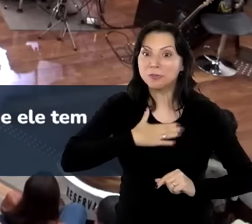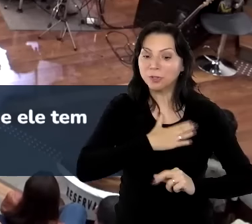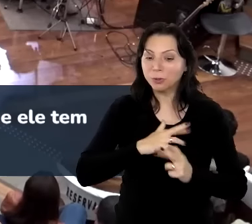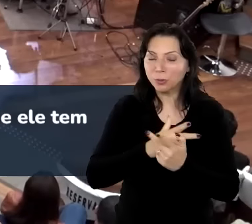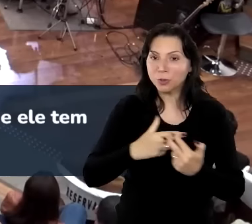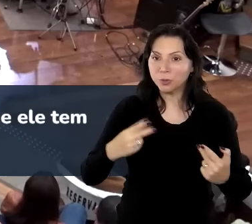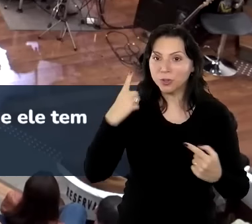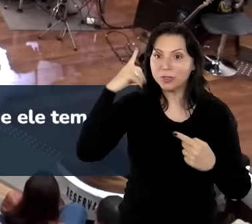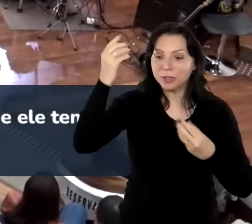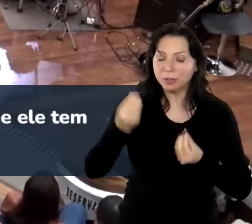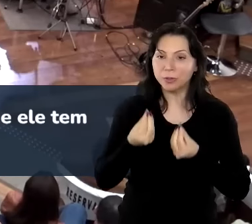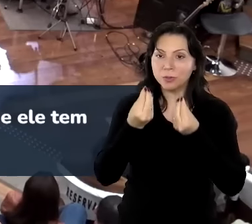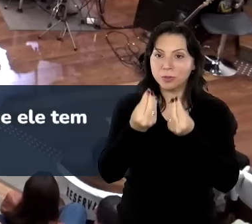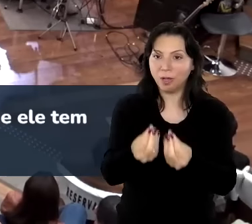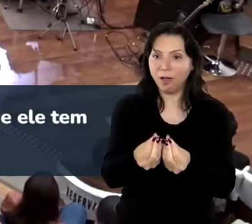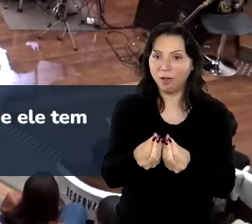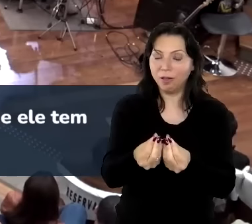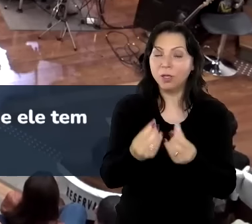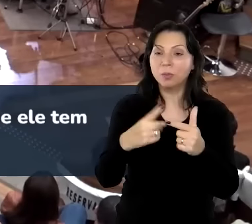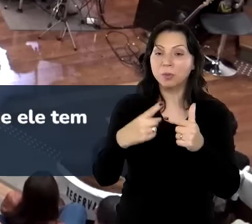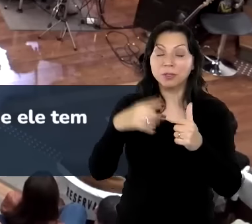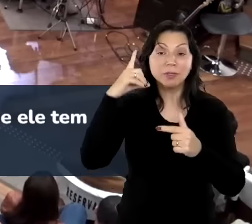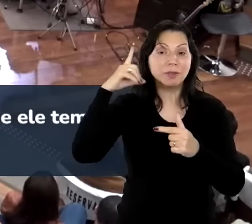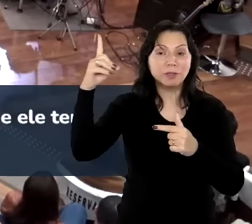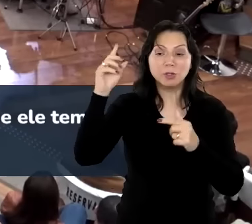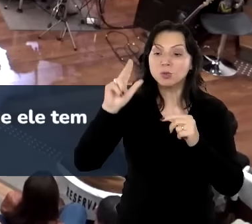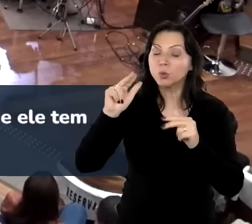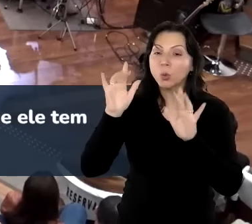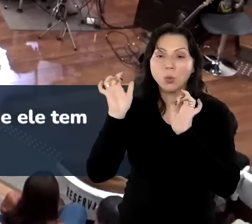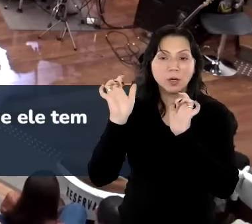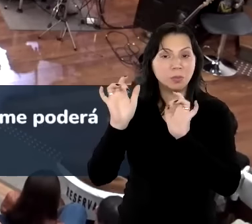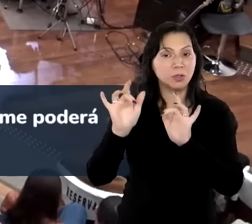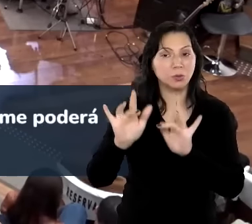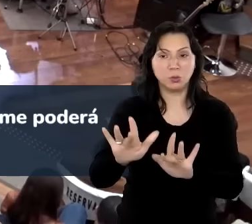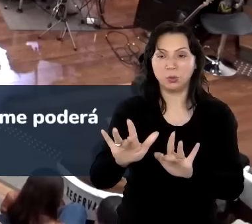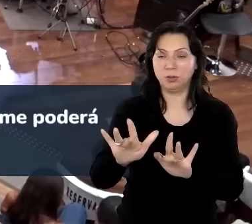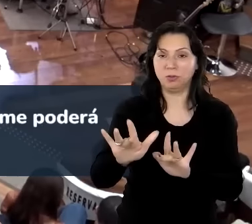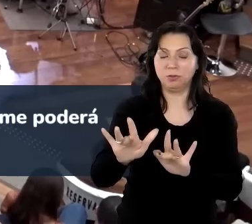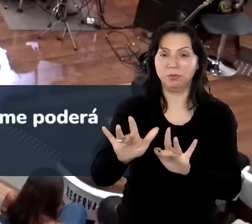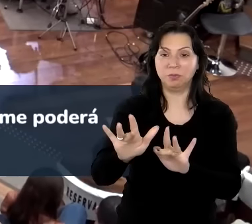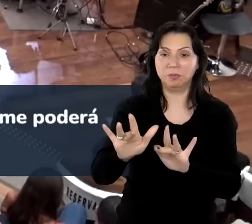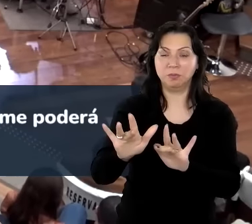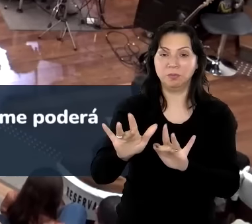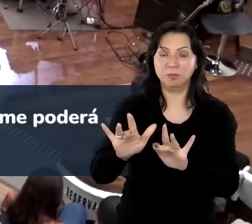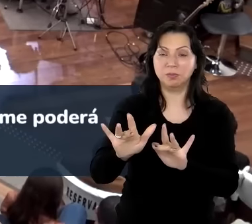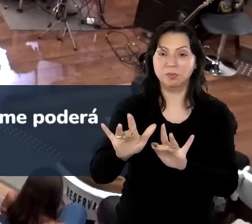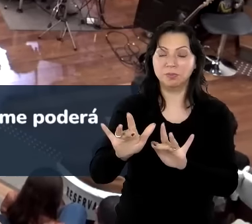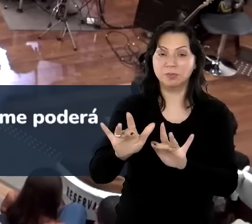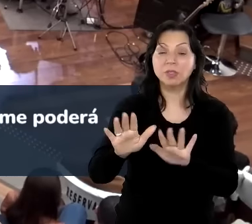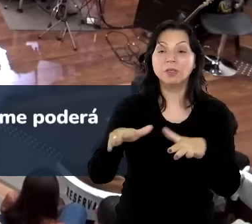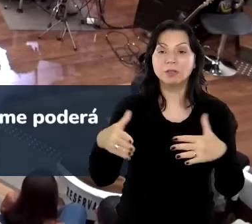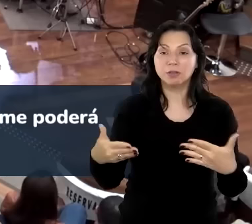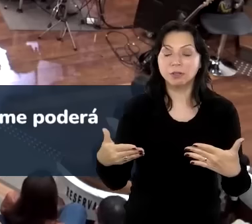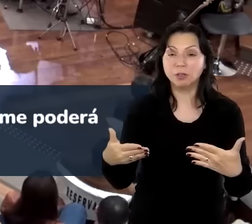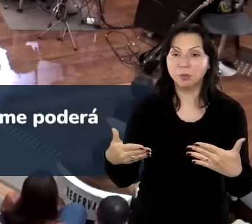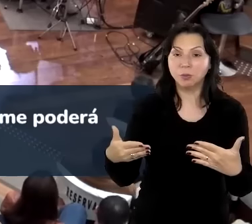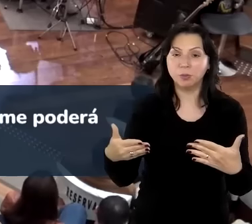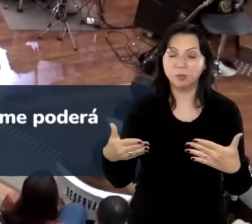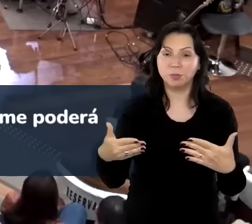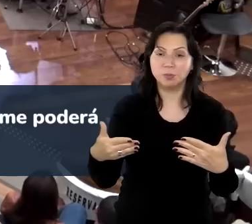porque ele tem dito: de maneira alguma te deixarei, nunca jamais te abandonarei. Assim